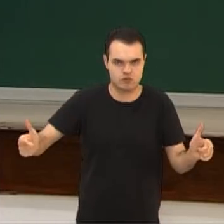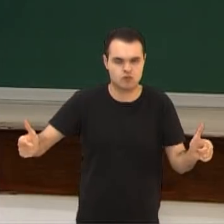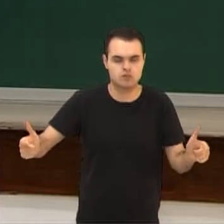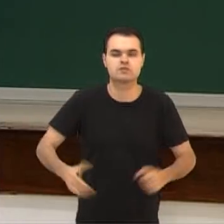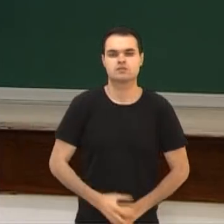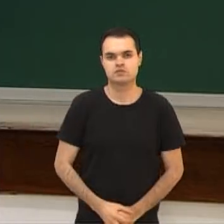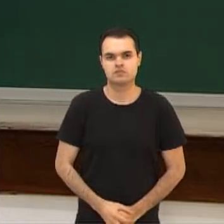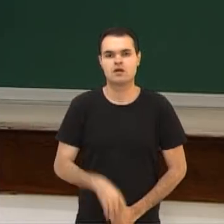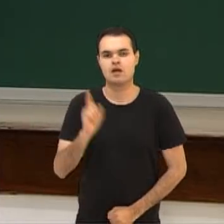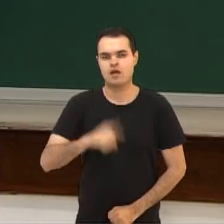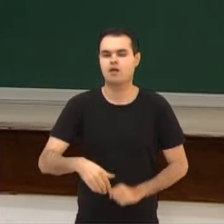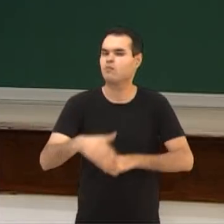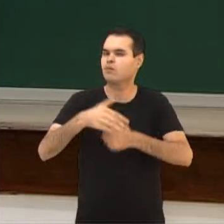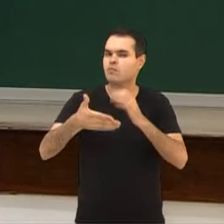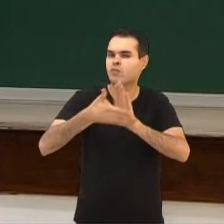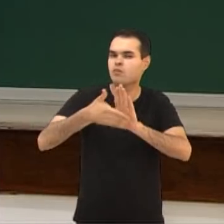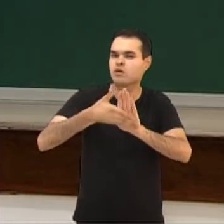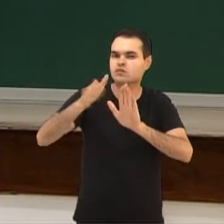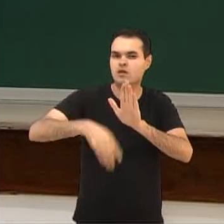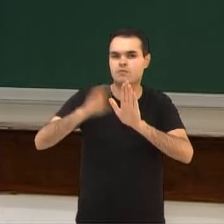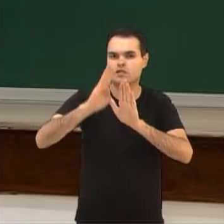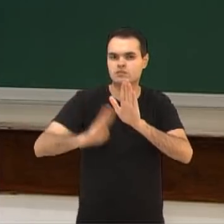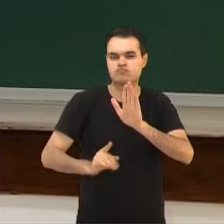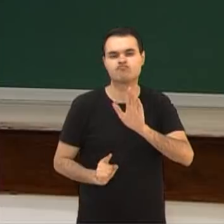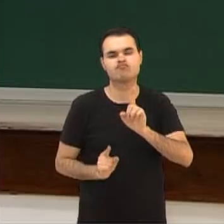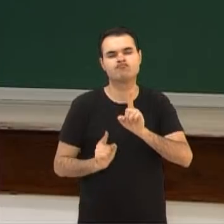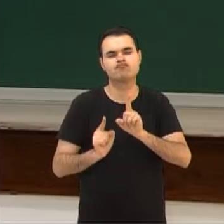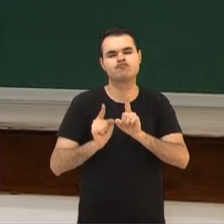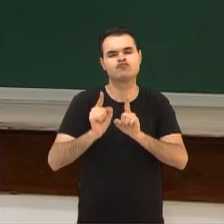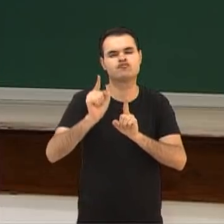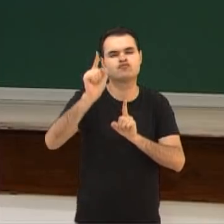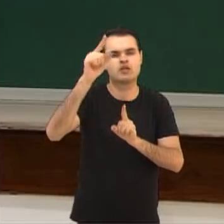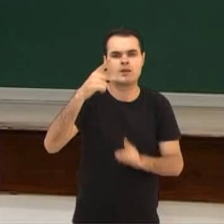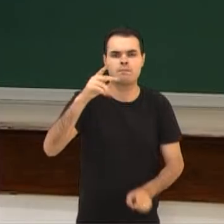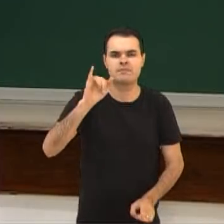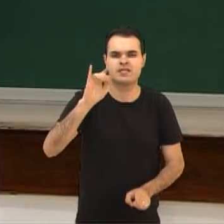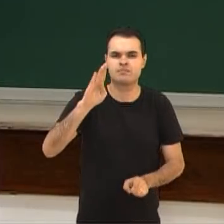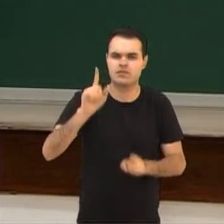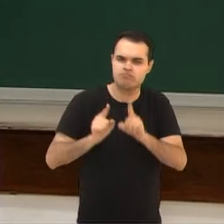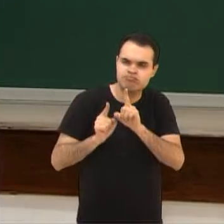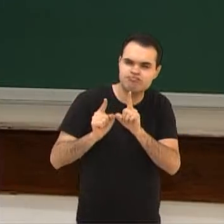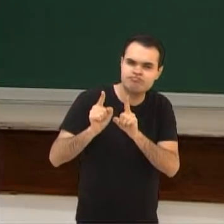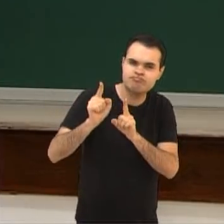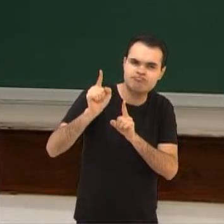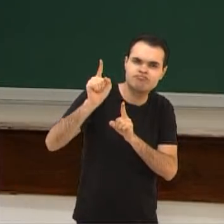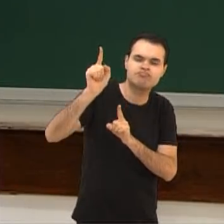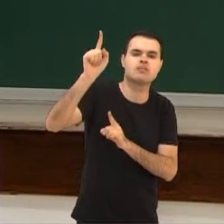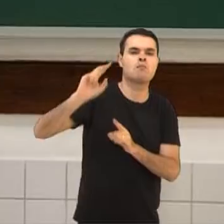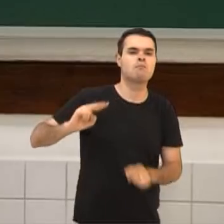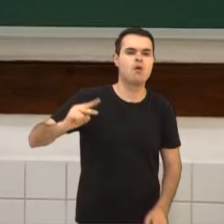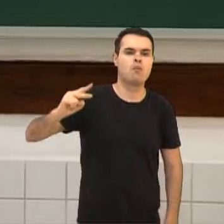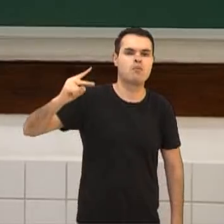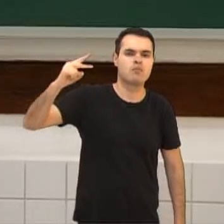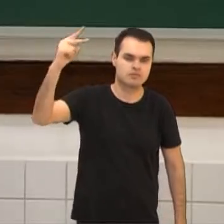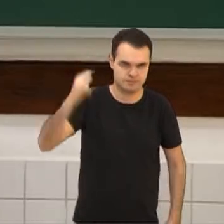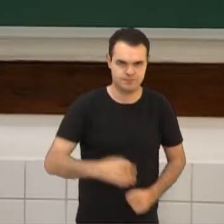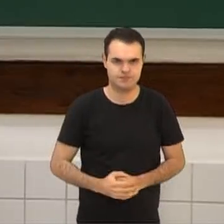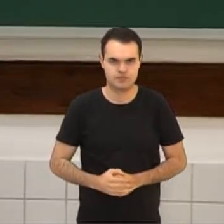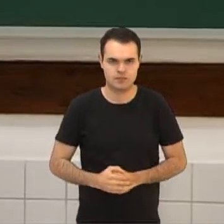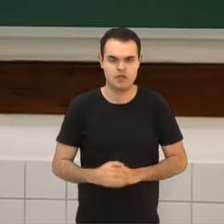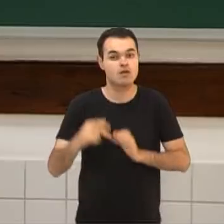A ideia é fazer o Brasil crescer cada vez mais, melhorar o seu PIB cada vez mais. Esse programa